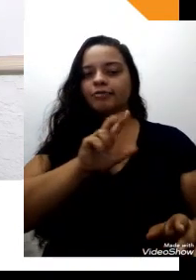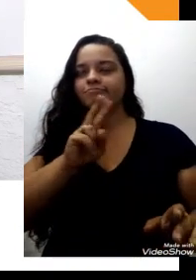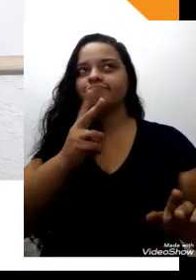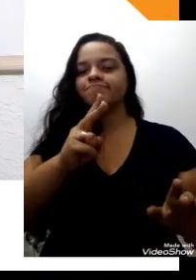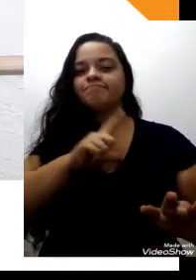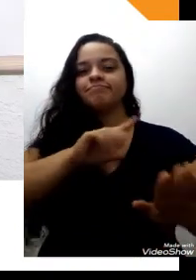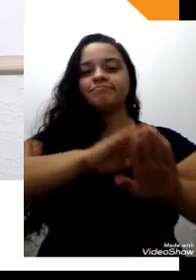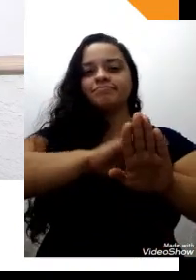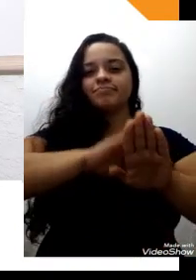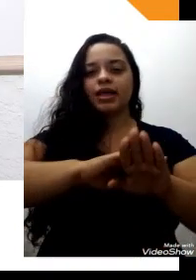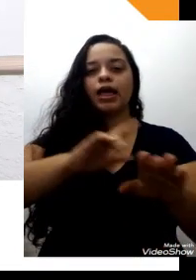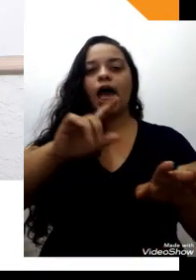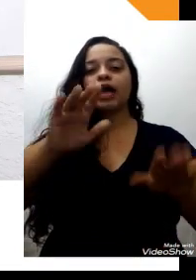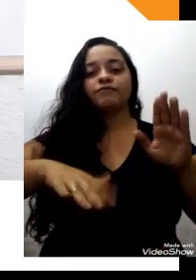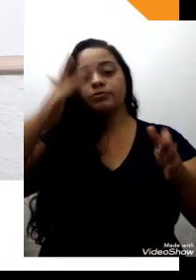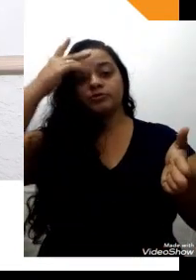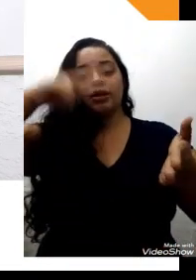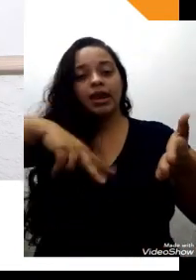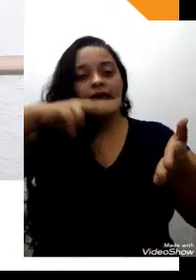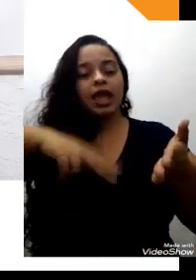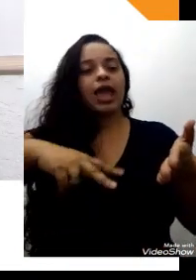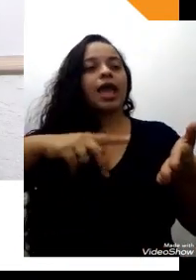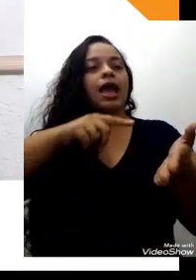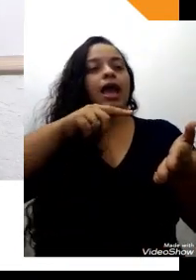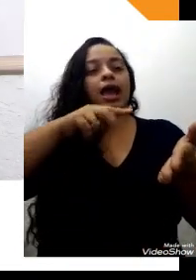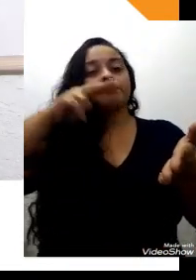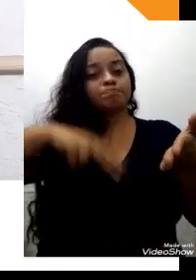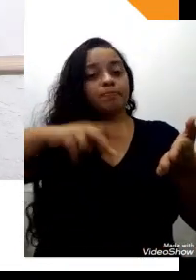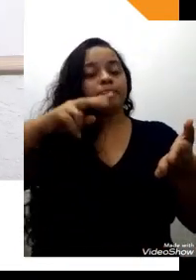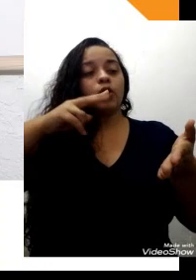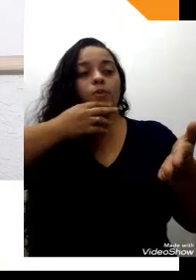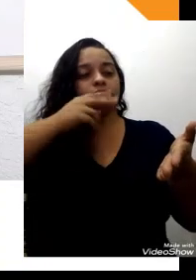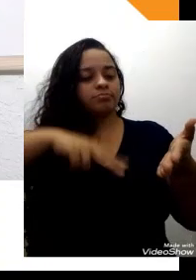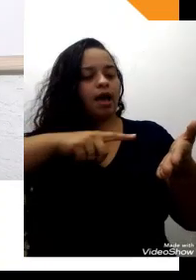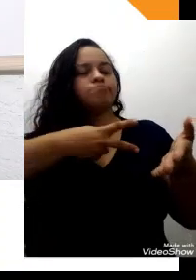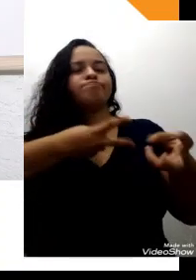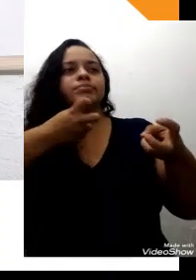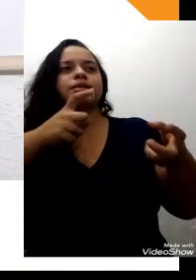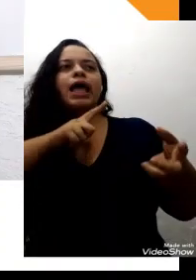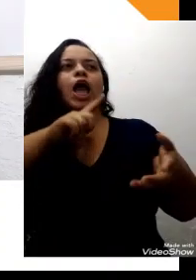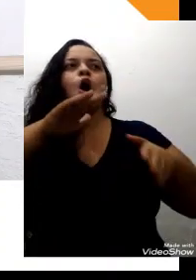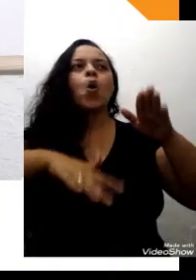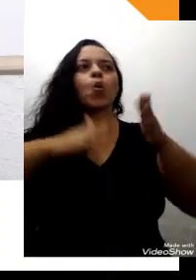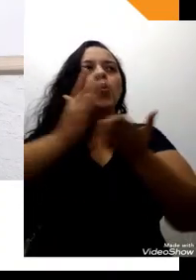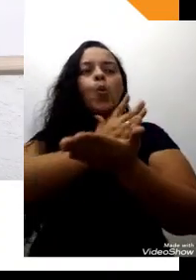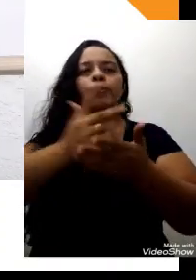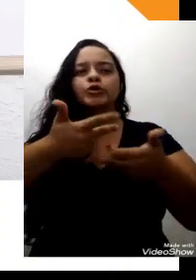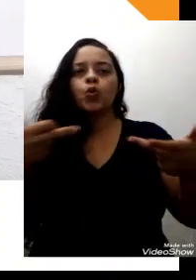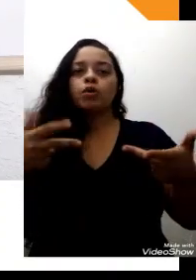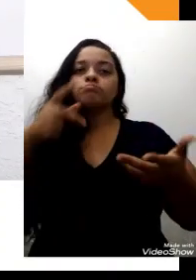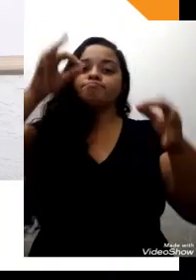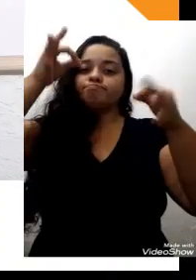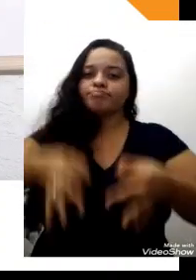que o leitor tenha mais ou menos uma noção, que sugiram coisas e não que afirmem e não que direcionem. Então,